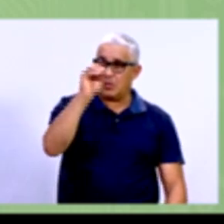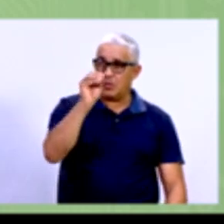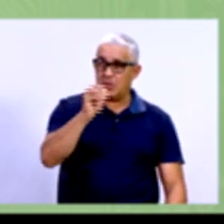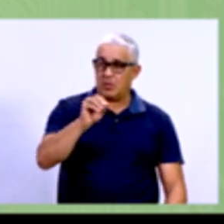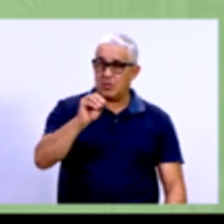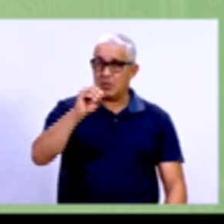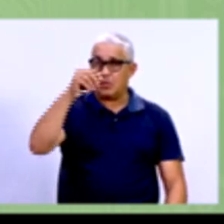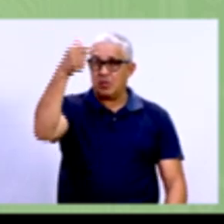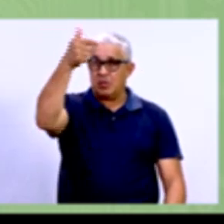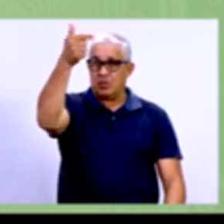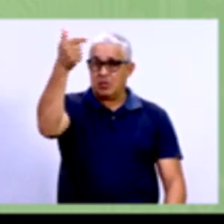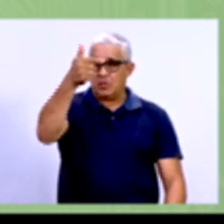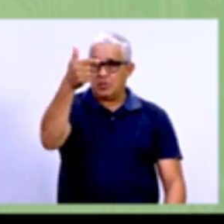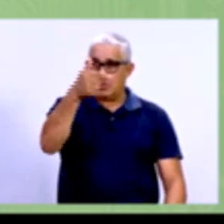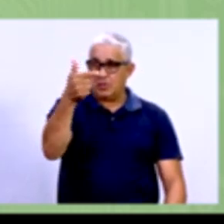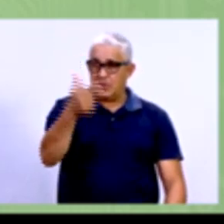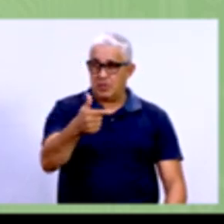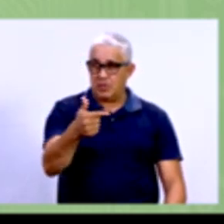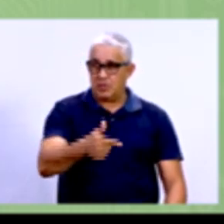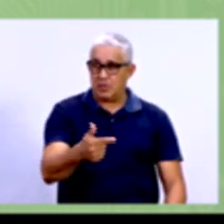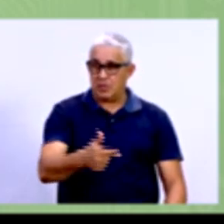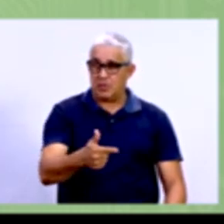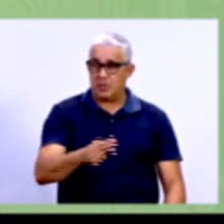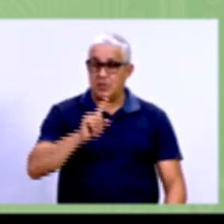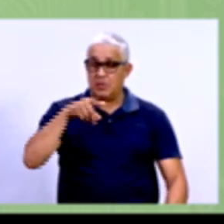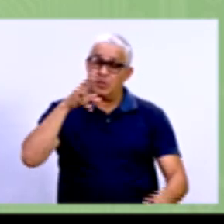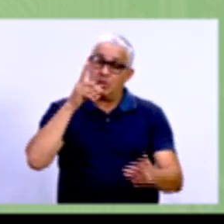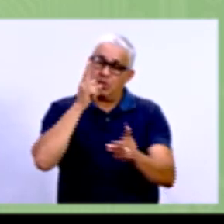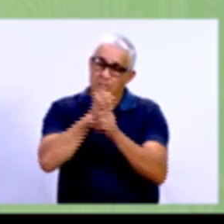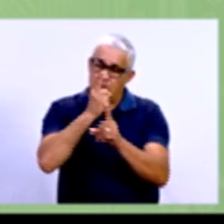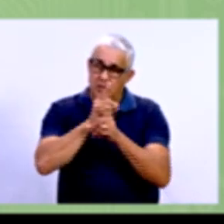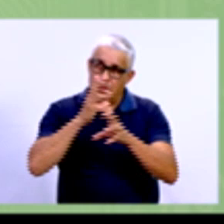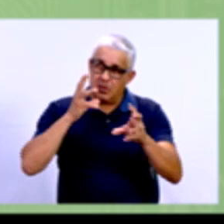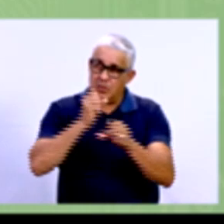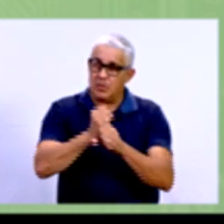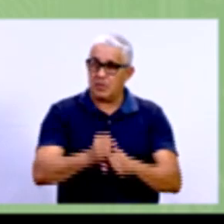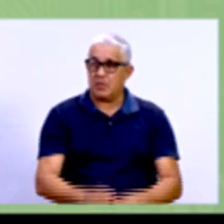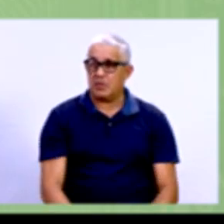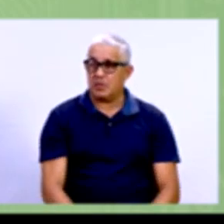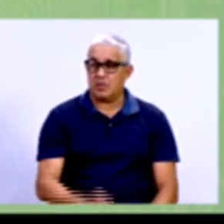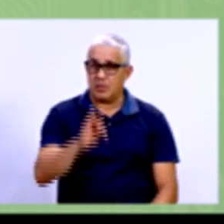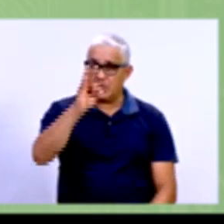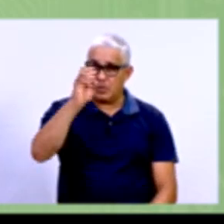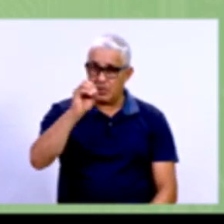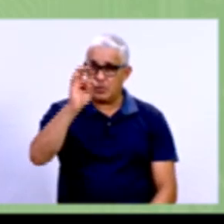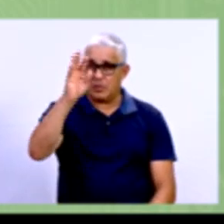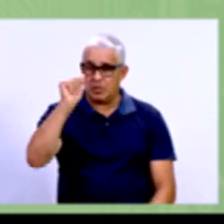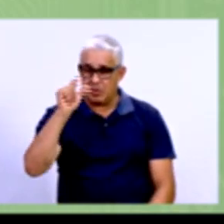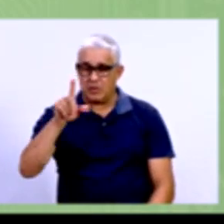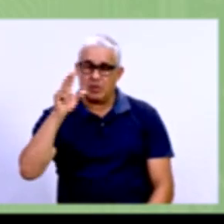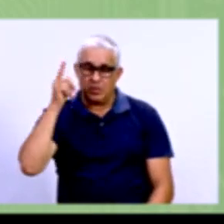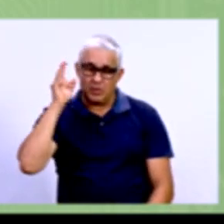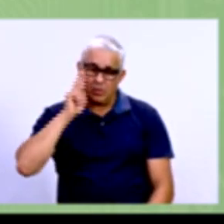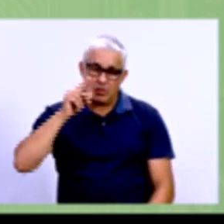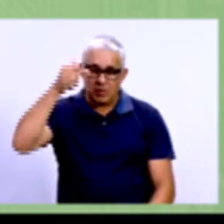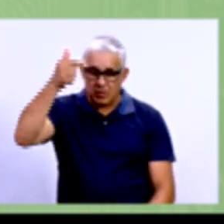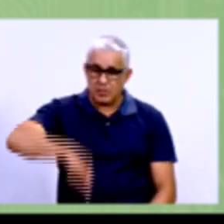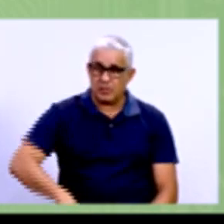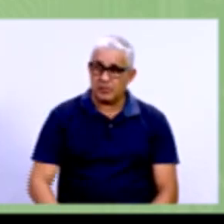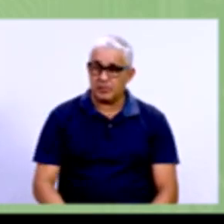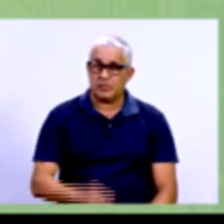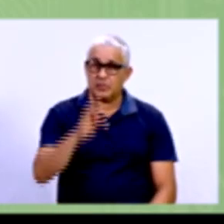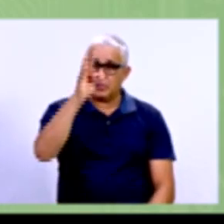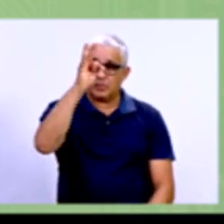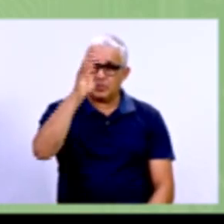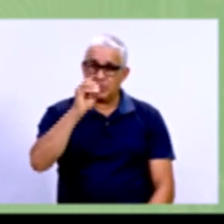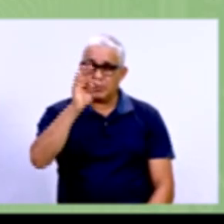e depois somar tudo isso aqui para encontrar o total. Lembrando novamente que é em cima desses